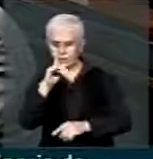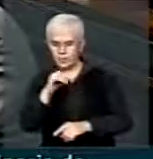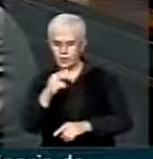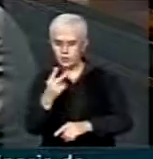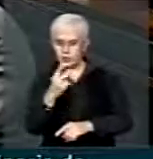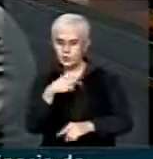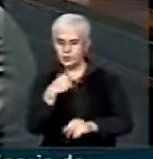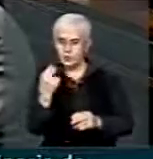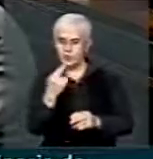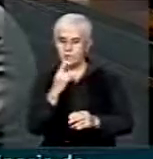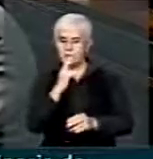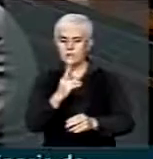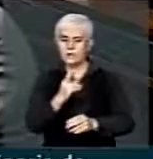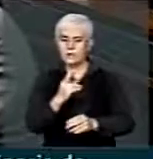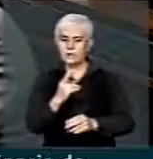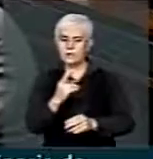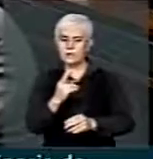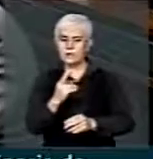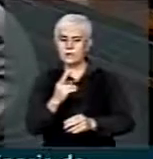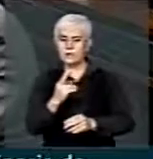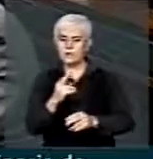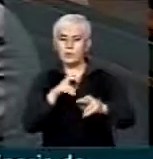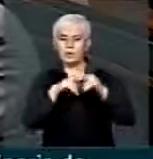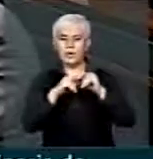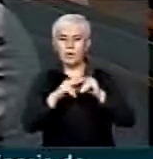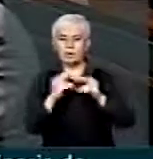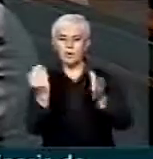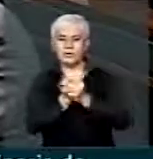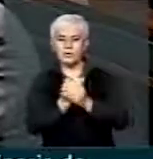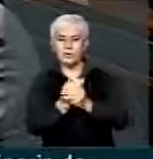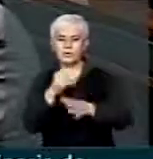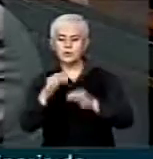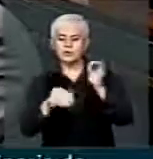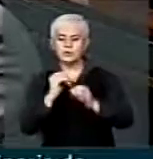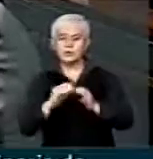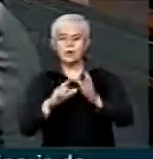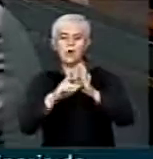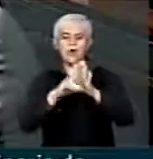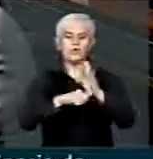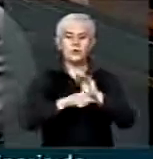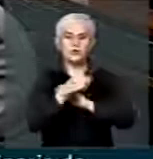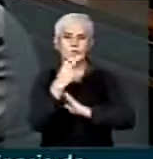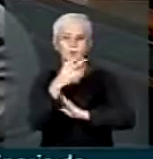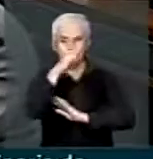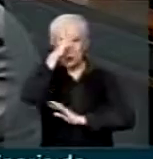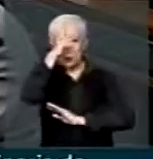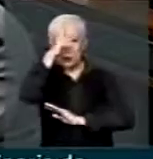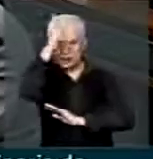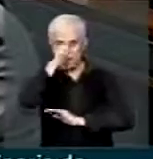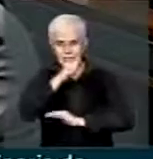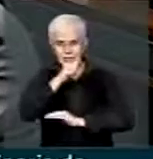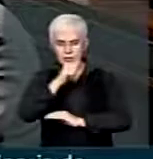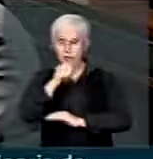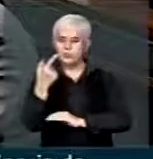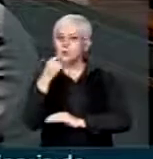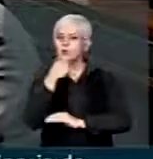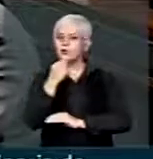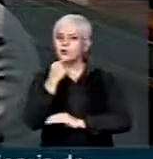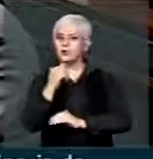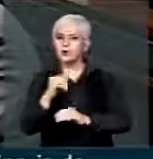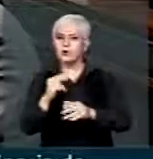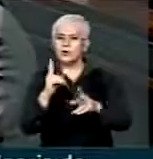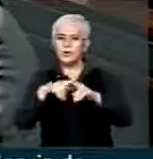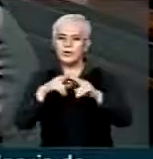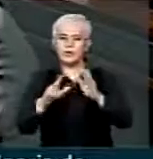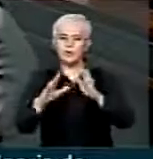está respondendo pelo furto de 2 galinhas, e o seu Fernando Gatuno por 4, lá em Minas Gerais. E o Supremo